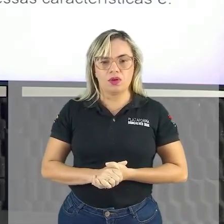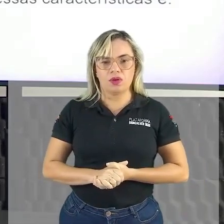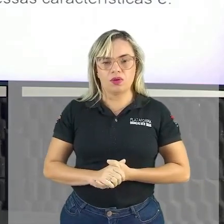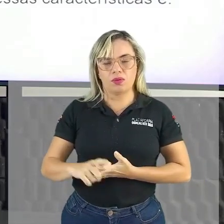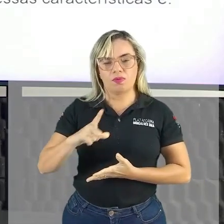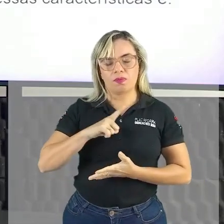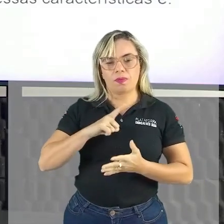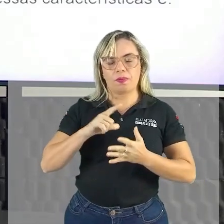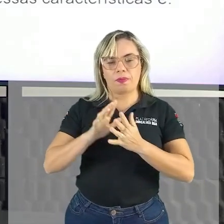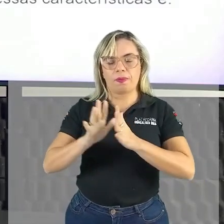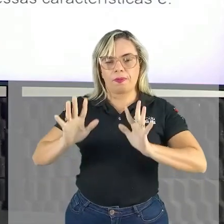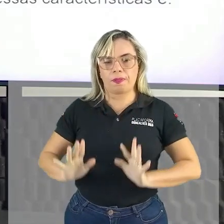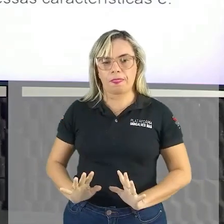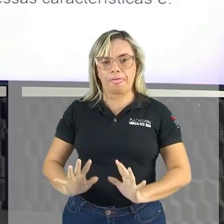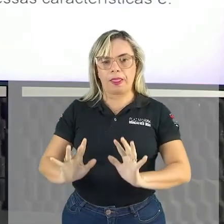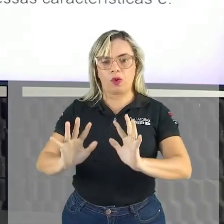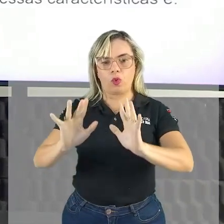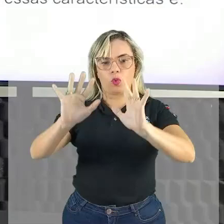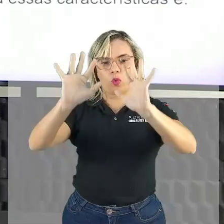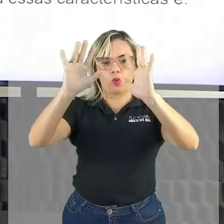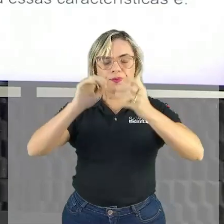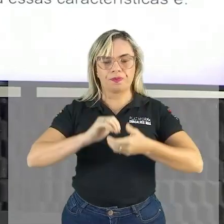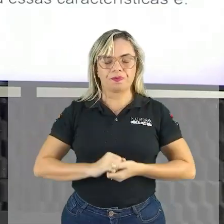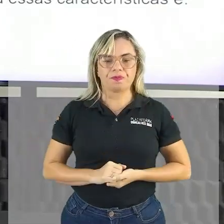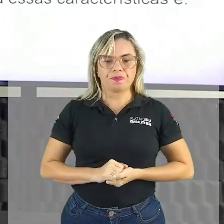e você tem o gasoso.